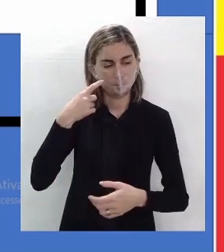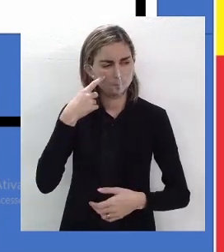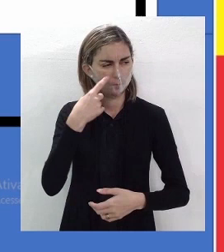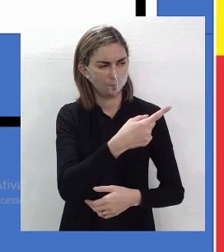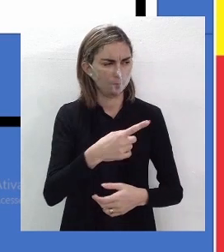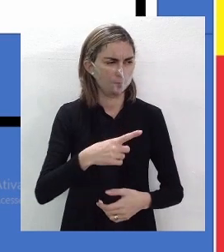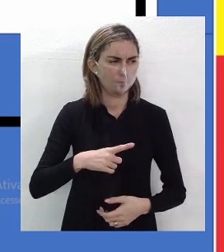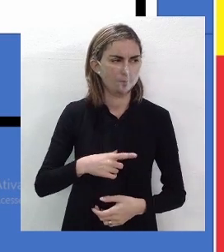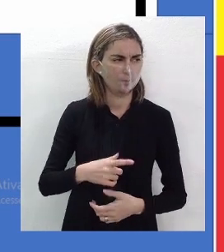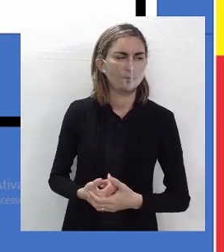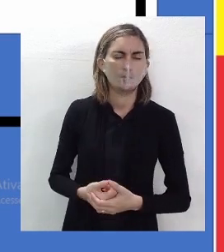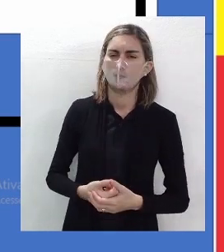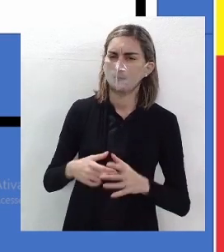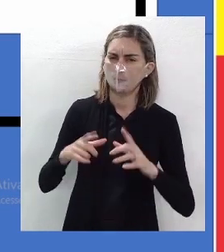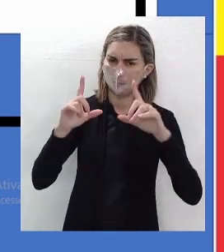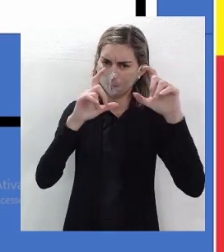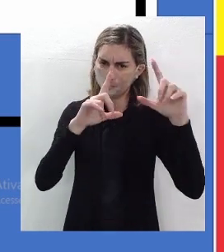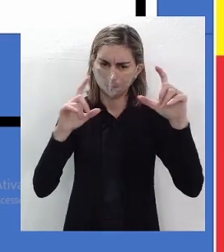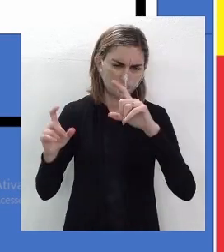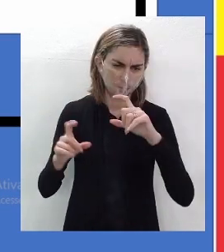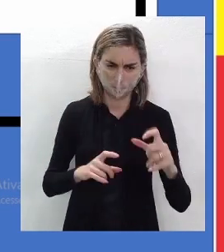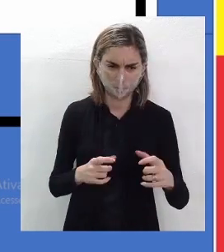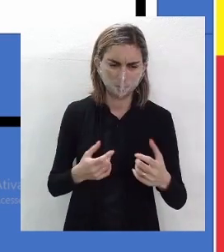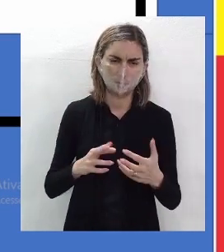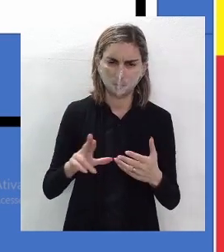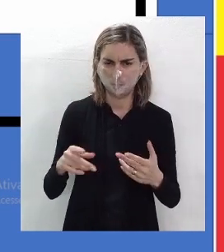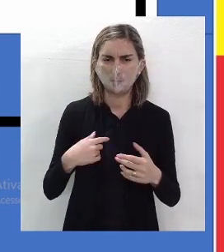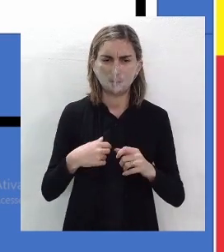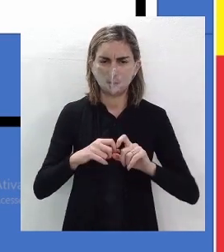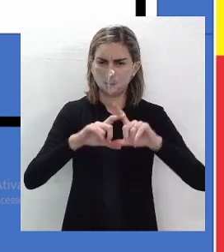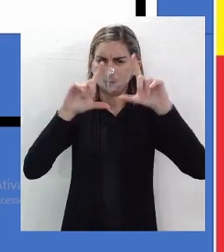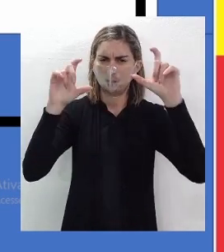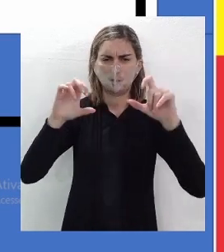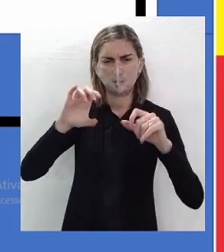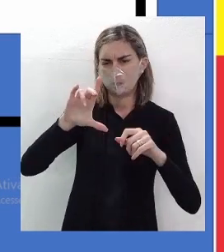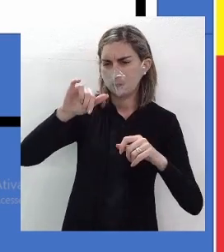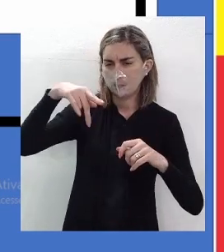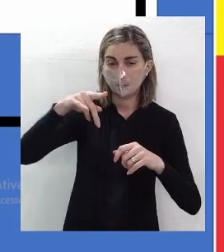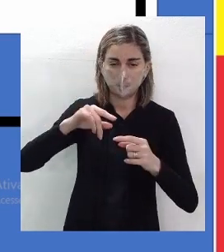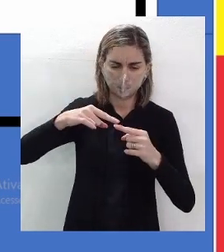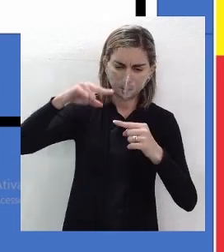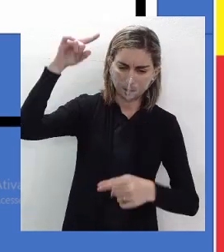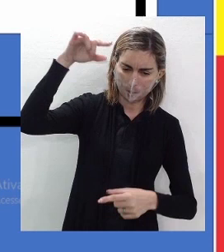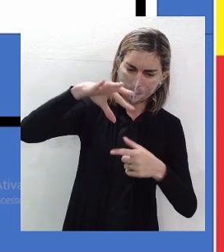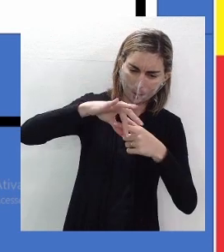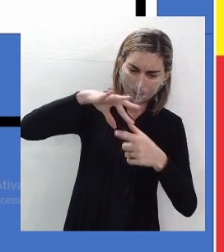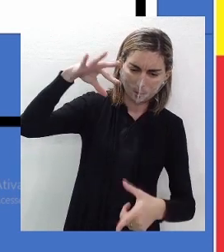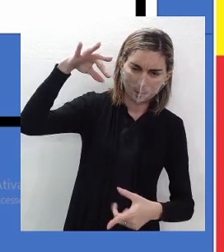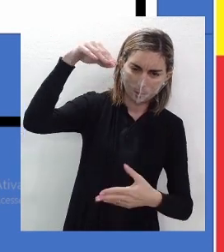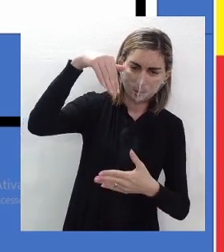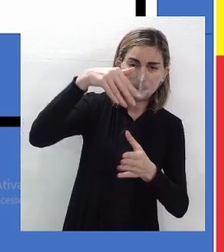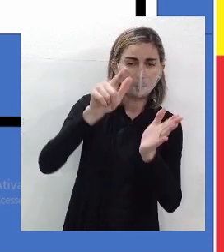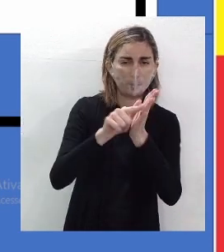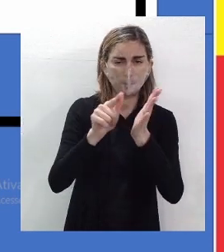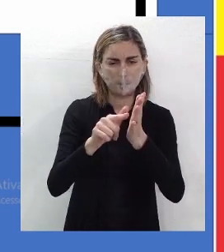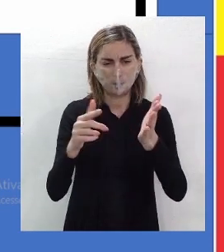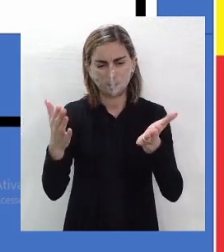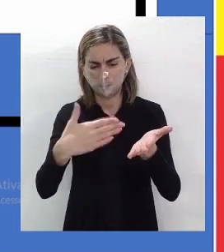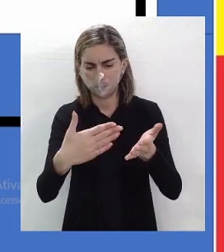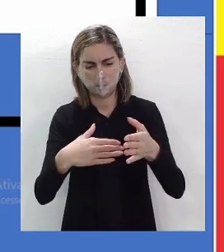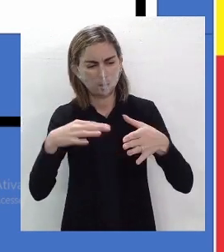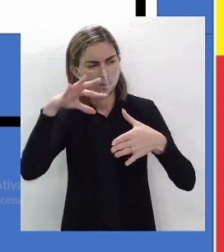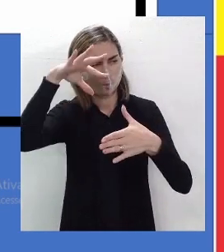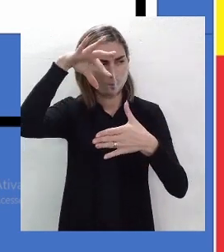gente ia ter. As imagens, não é? A imagem do clipe gigantesco na folha de caderno